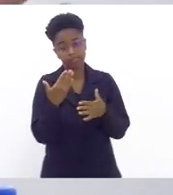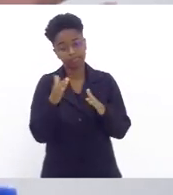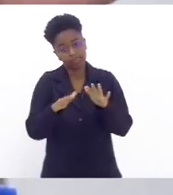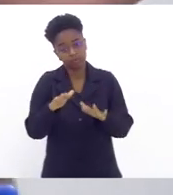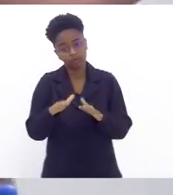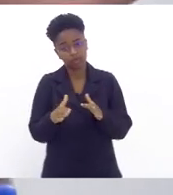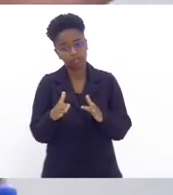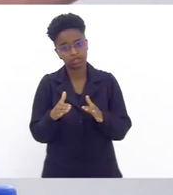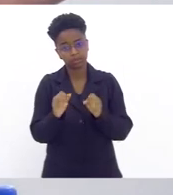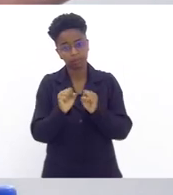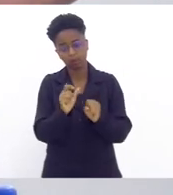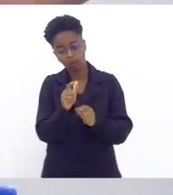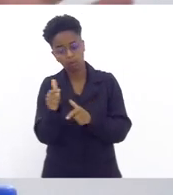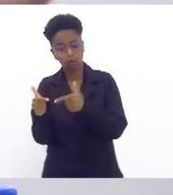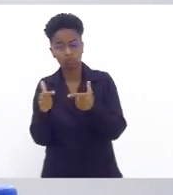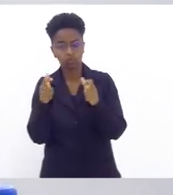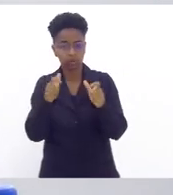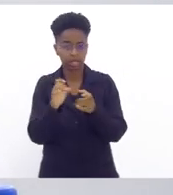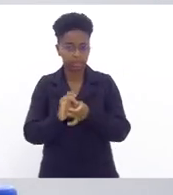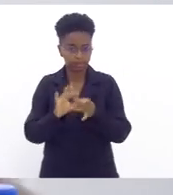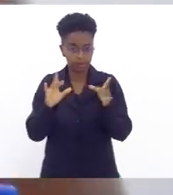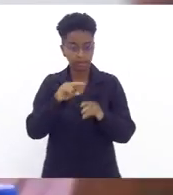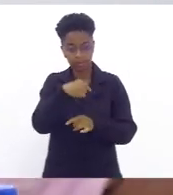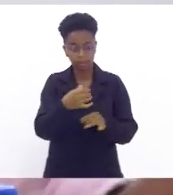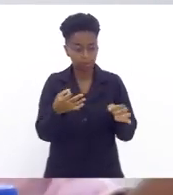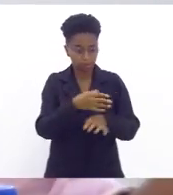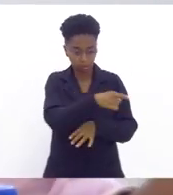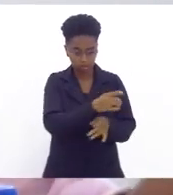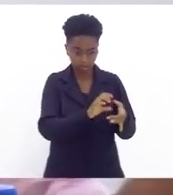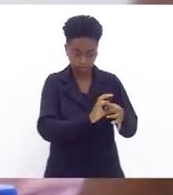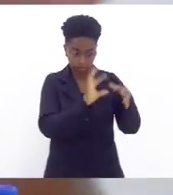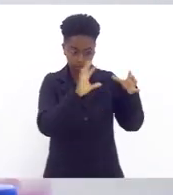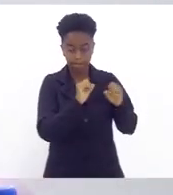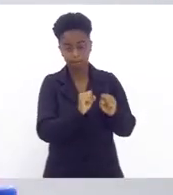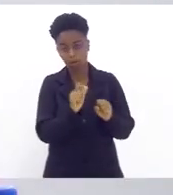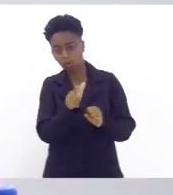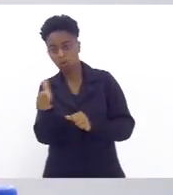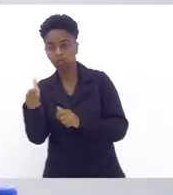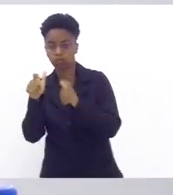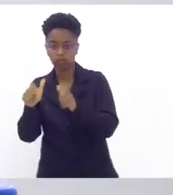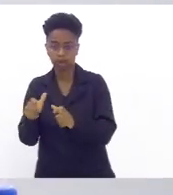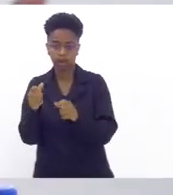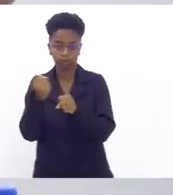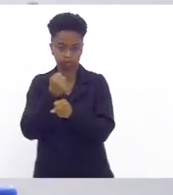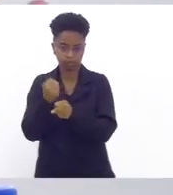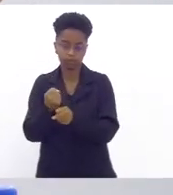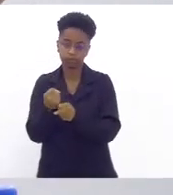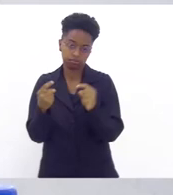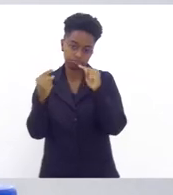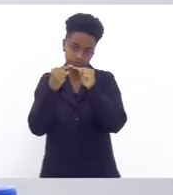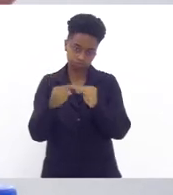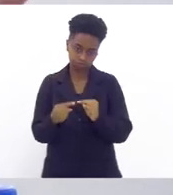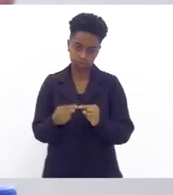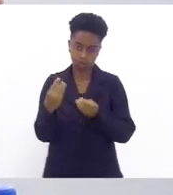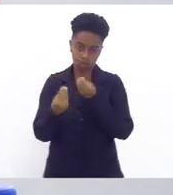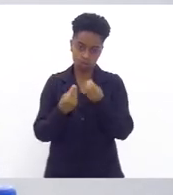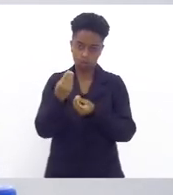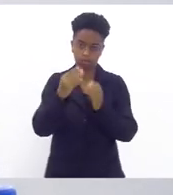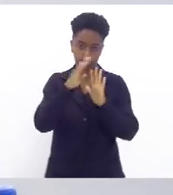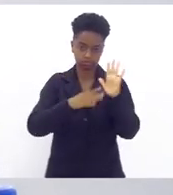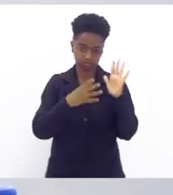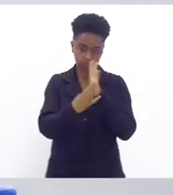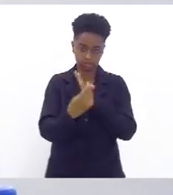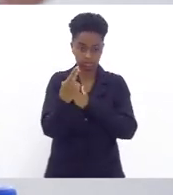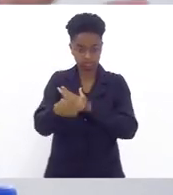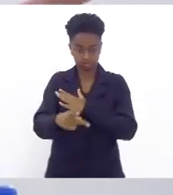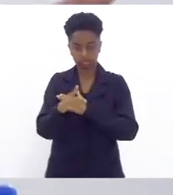os outros espaços são liberados aí liberou Casarão vai mexer em alguma outra parte de acordo com a conveniência aí com programa escolar de vocês